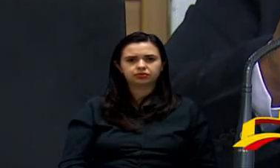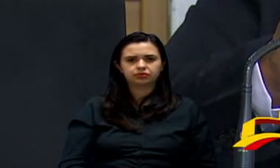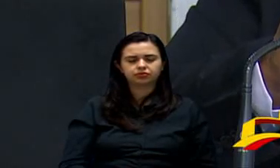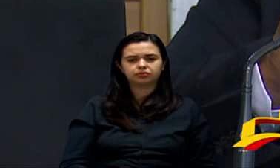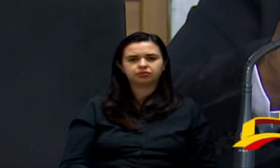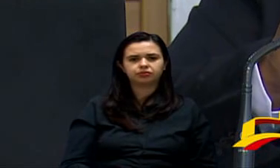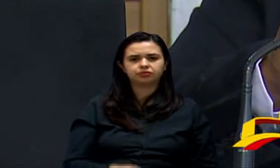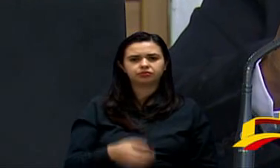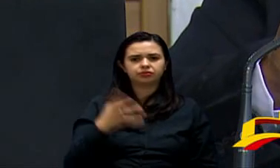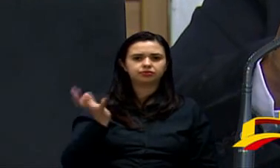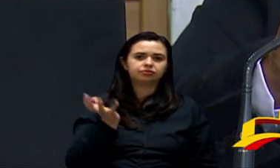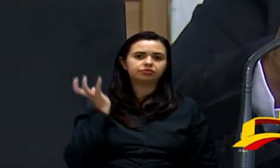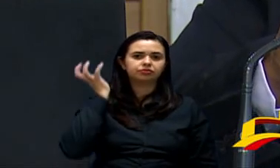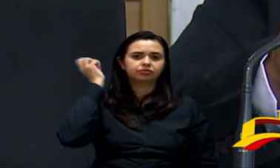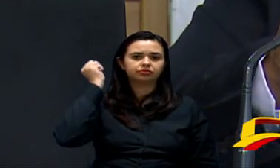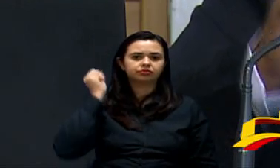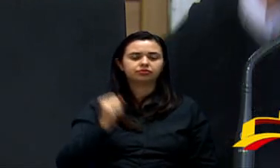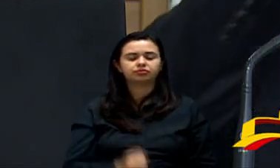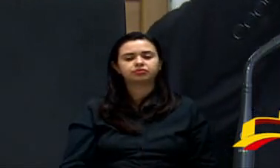Vereadora Fernanda.